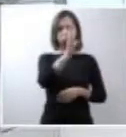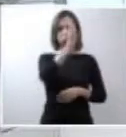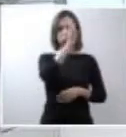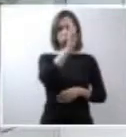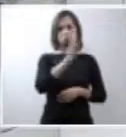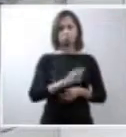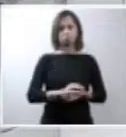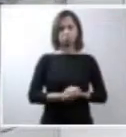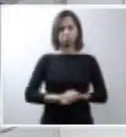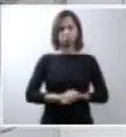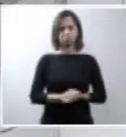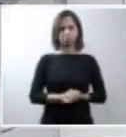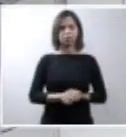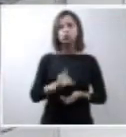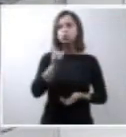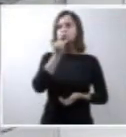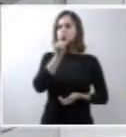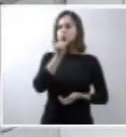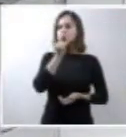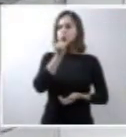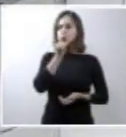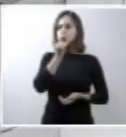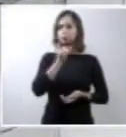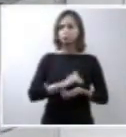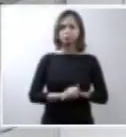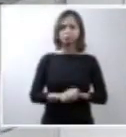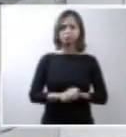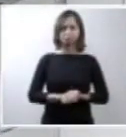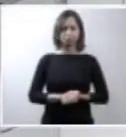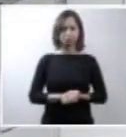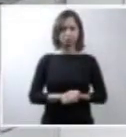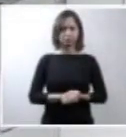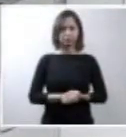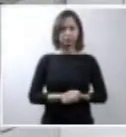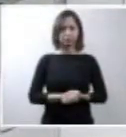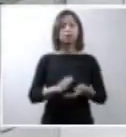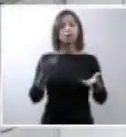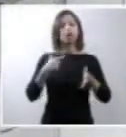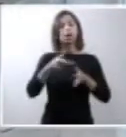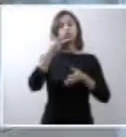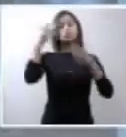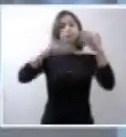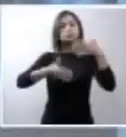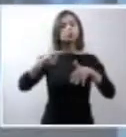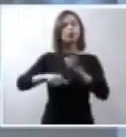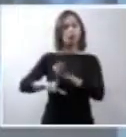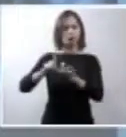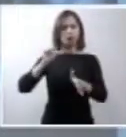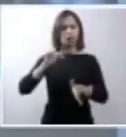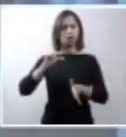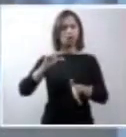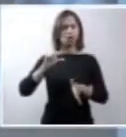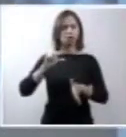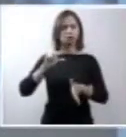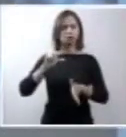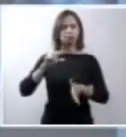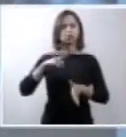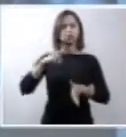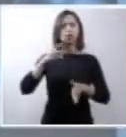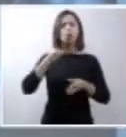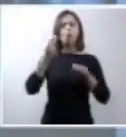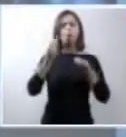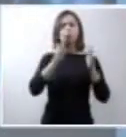tá bem. Desculpem. Então, esta, como já foi dito anteriormente, no contínuo que é